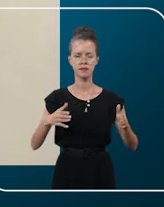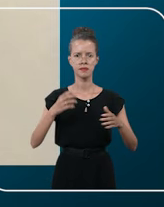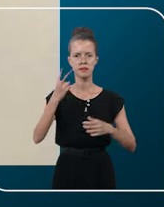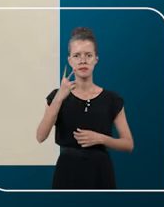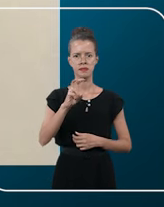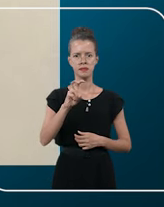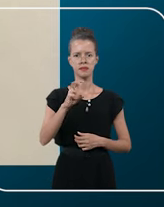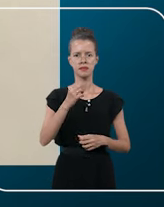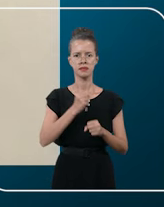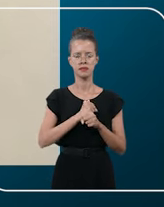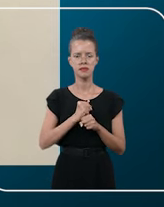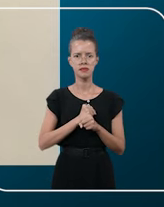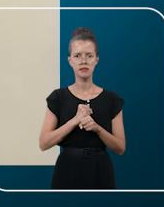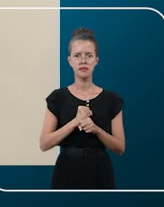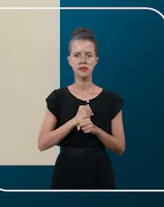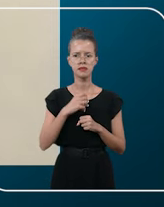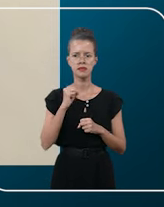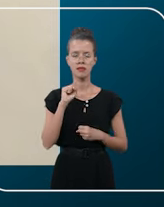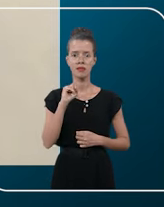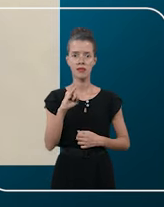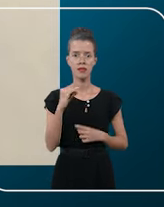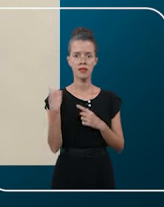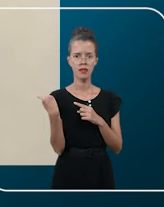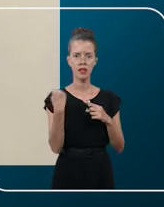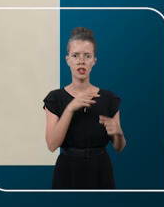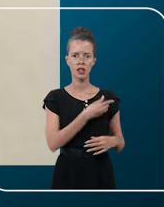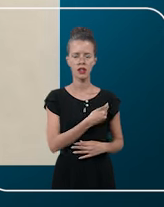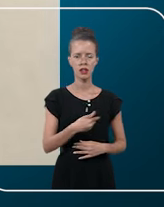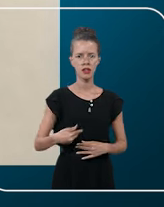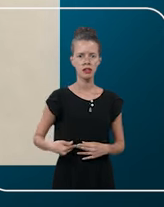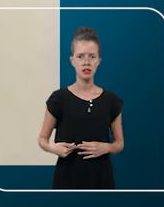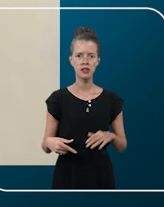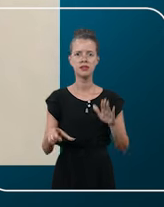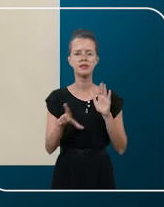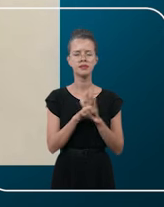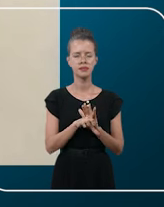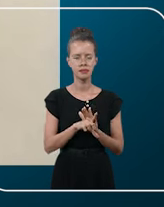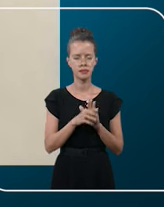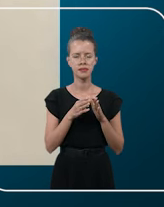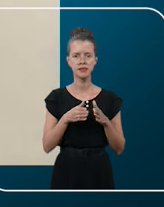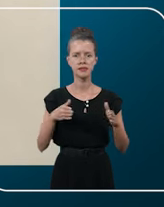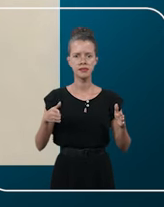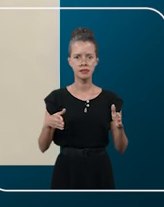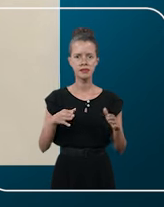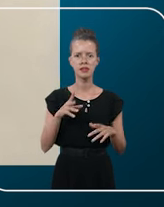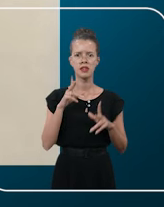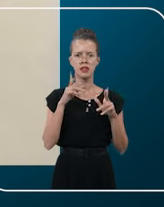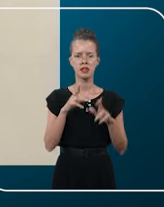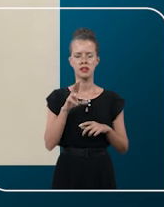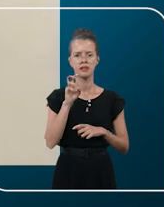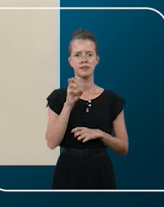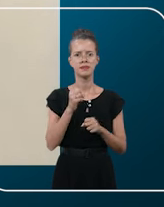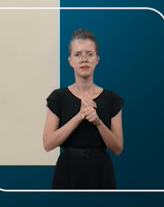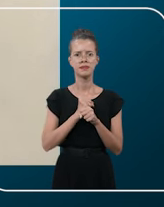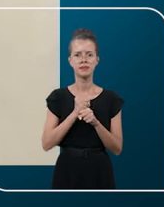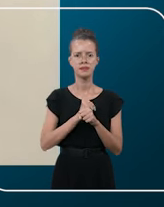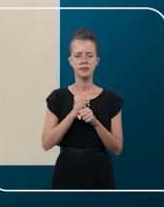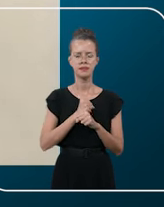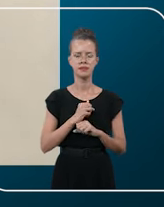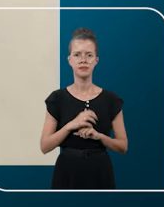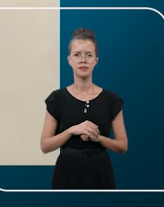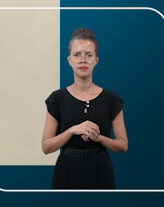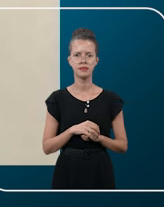o Estado, há uma legislação específica que também prevê esse prazo de 5 anos. Que a gente afasta a aplicação